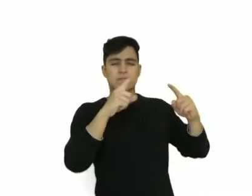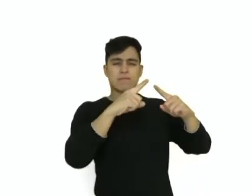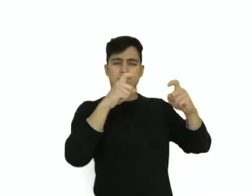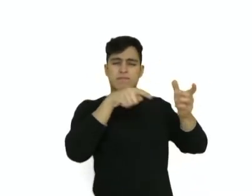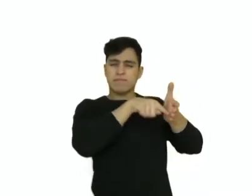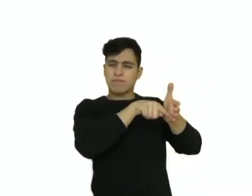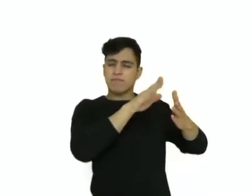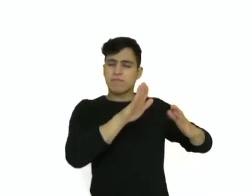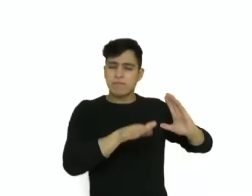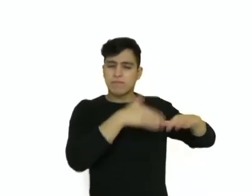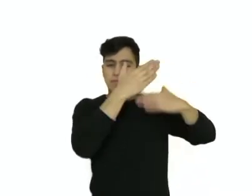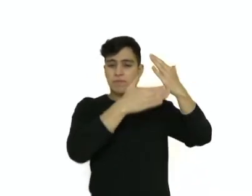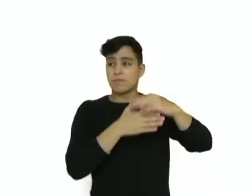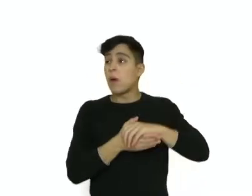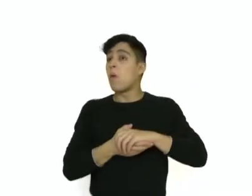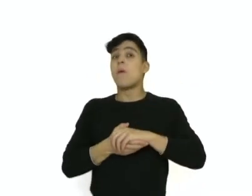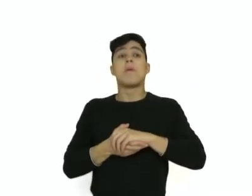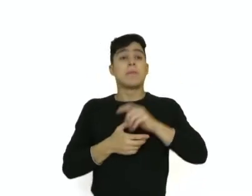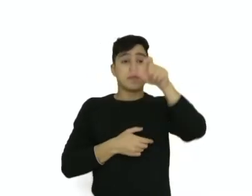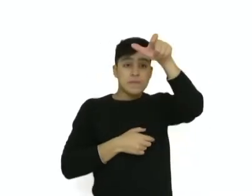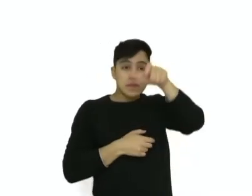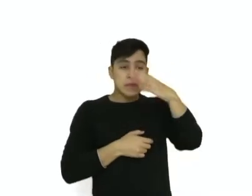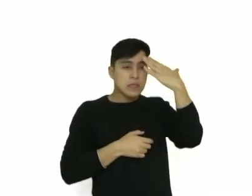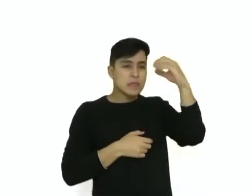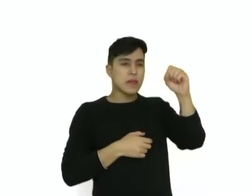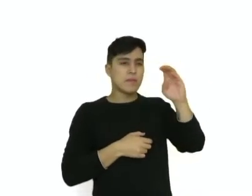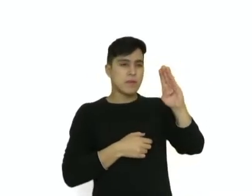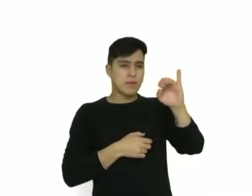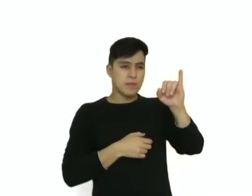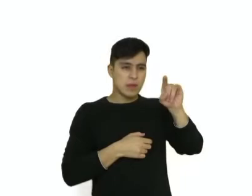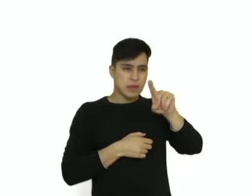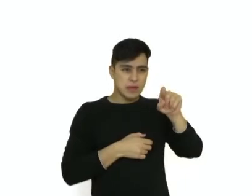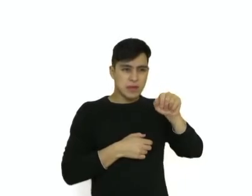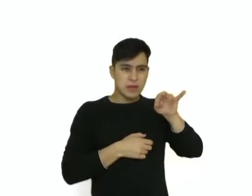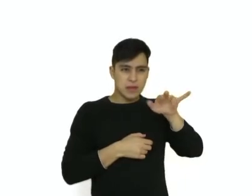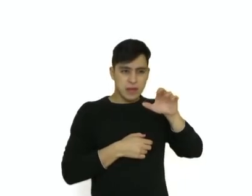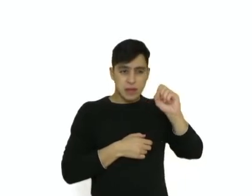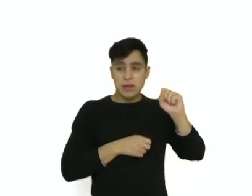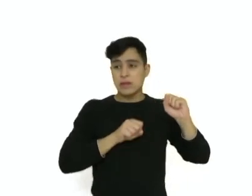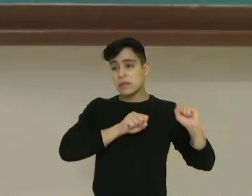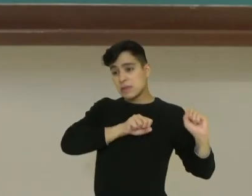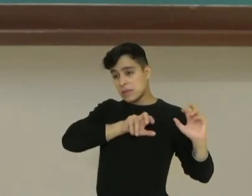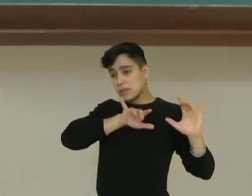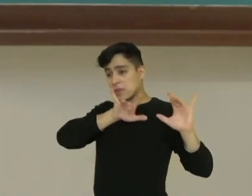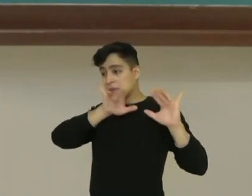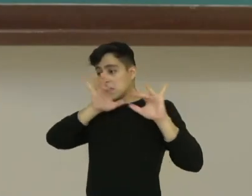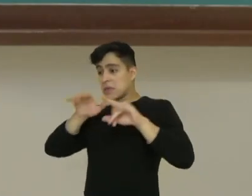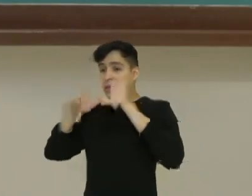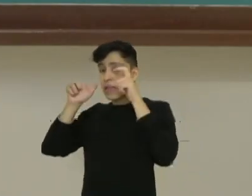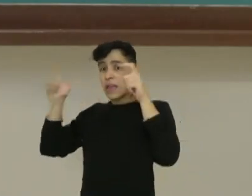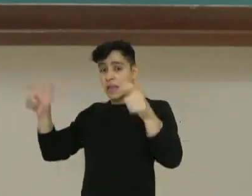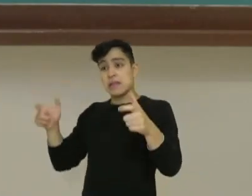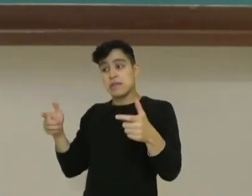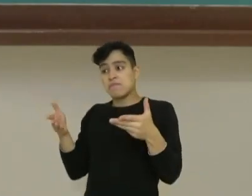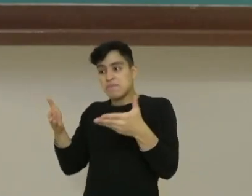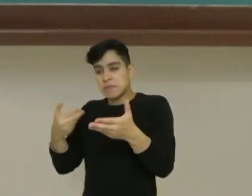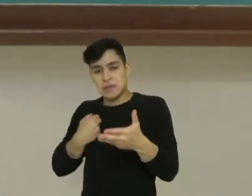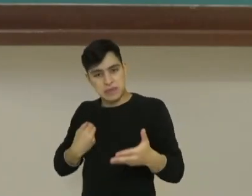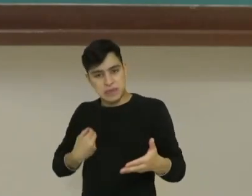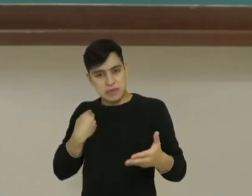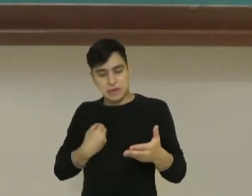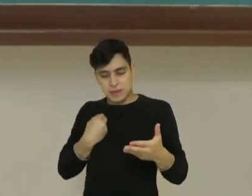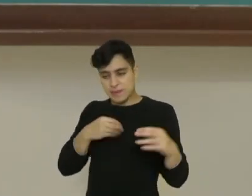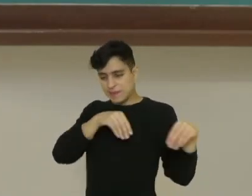cidades italianas atraiu sábios bizantinos, herdeiros das tradições gregas e romanas. Então, obviamente, pelo renascimento comercial e